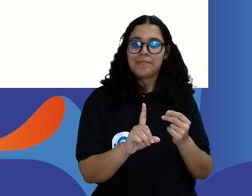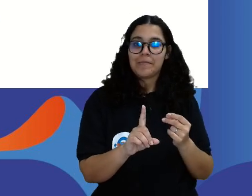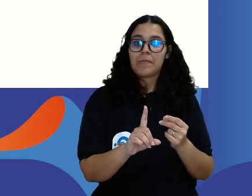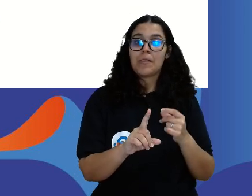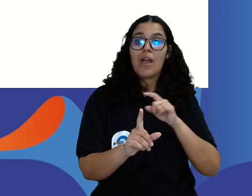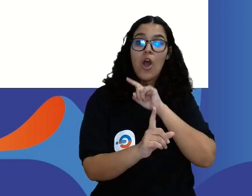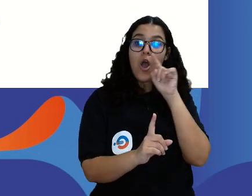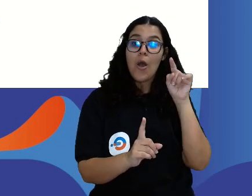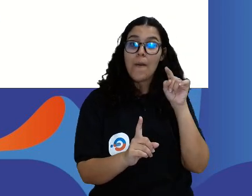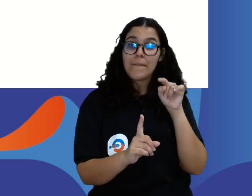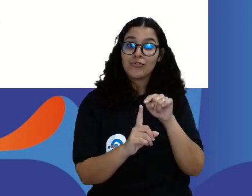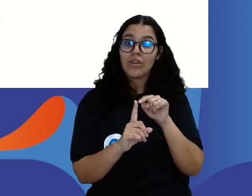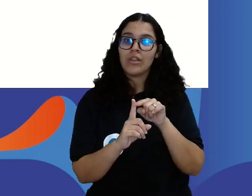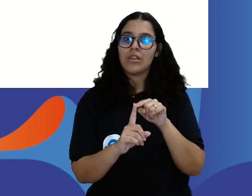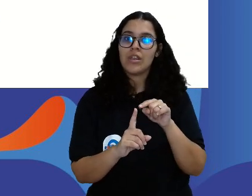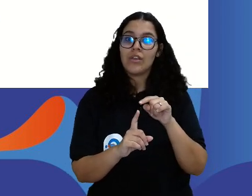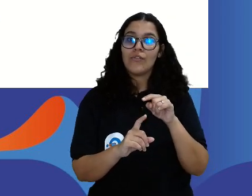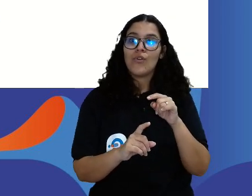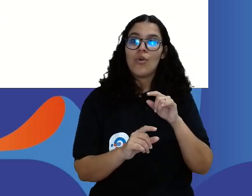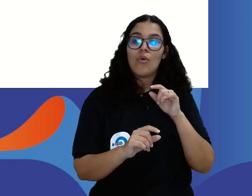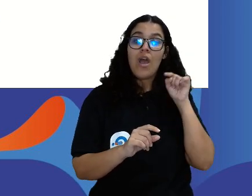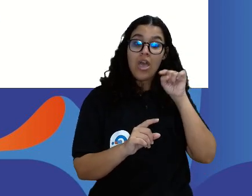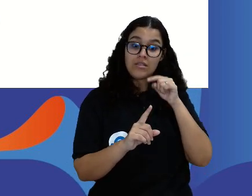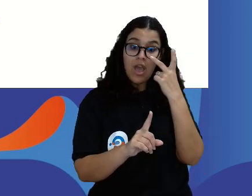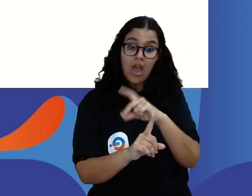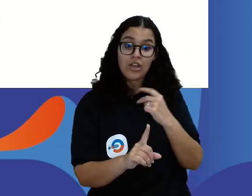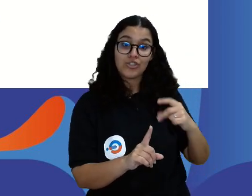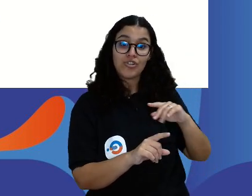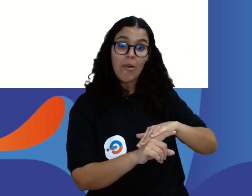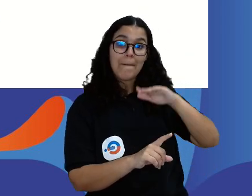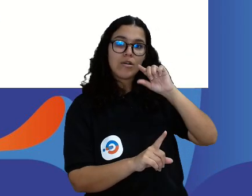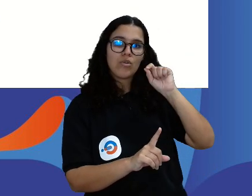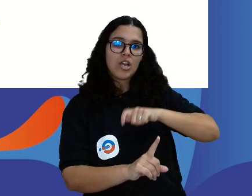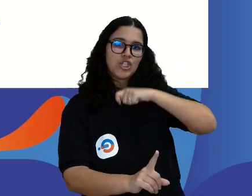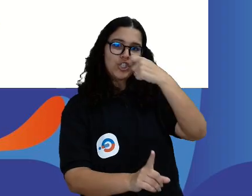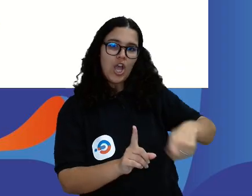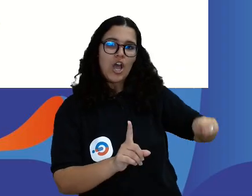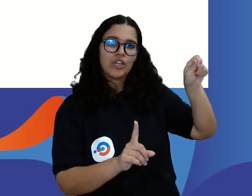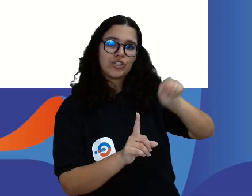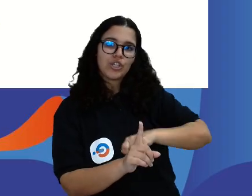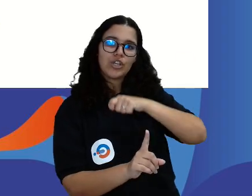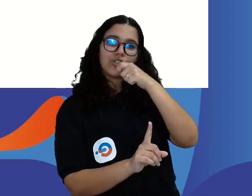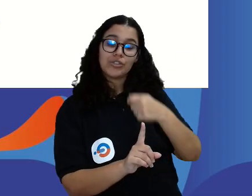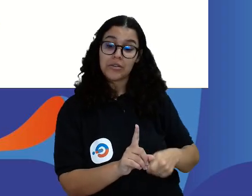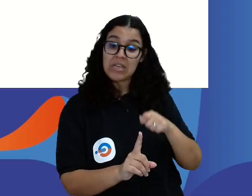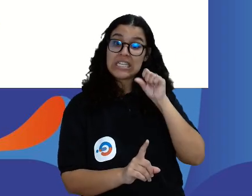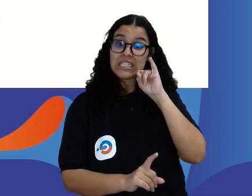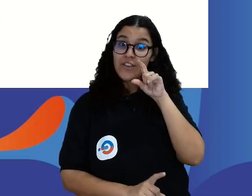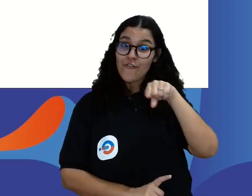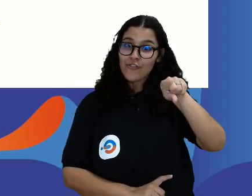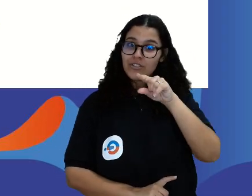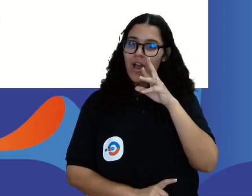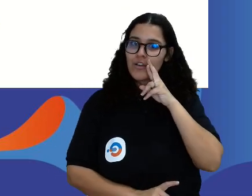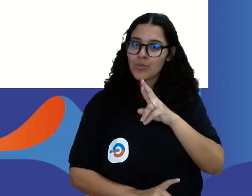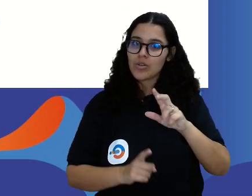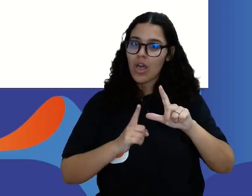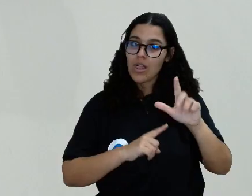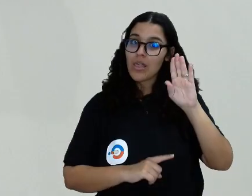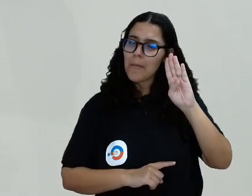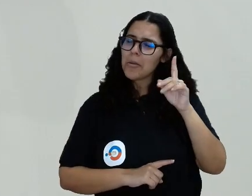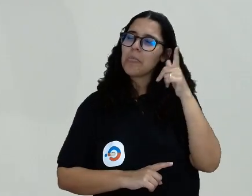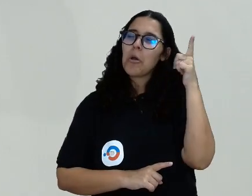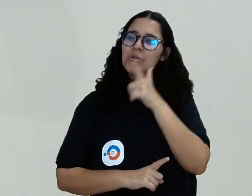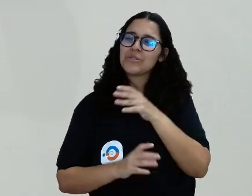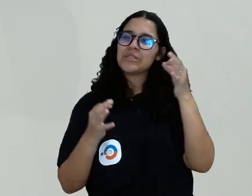as chibatadas. Então, se você respondeu letra B, você acertou. Então, é isso,